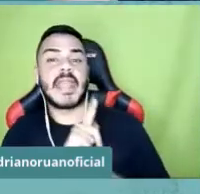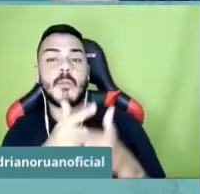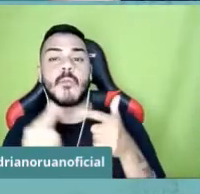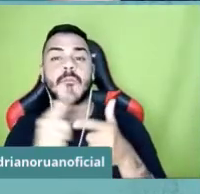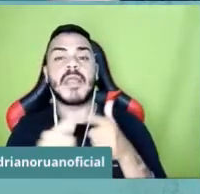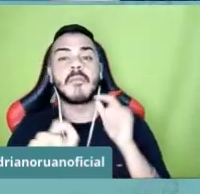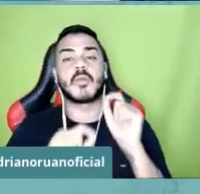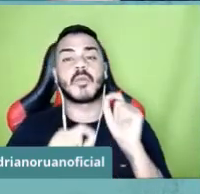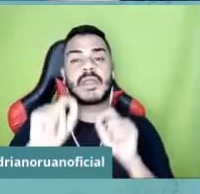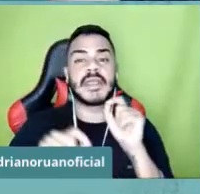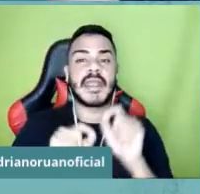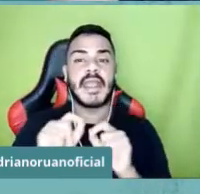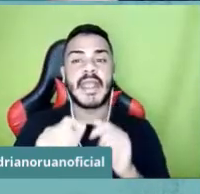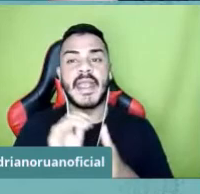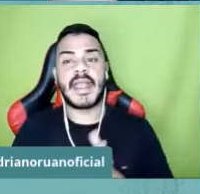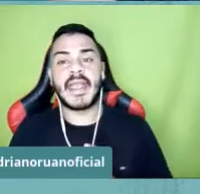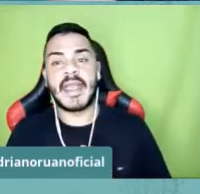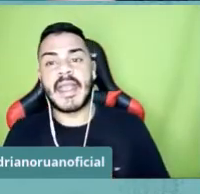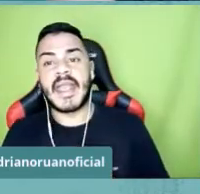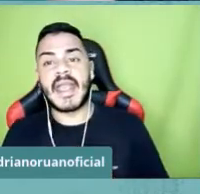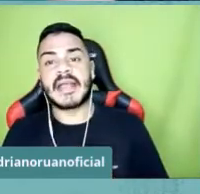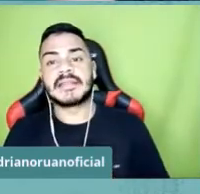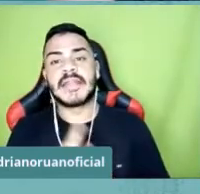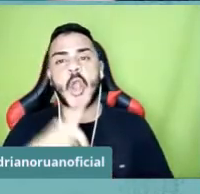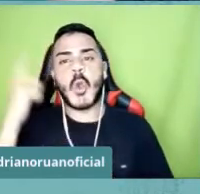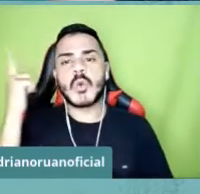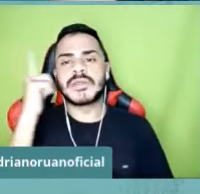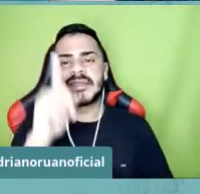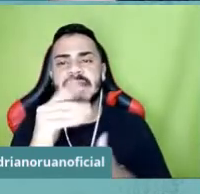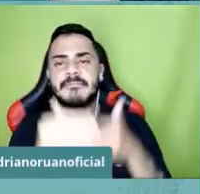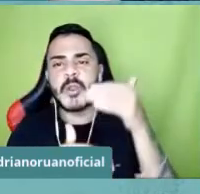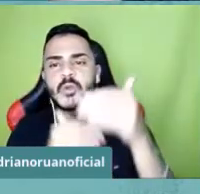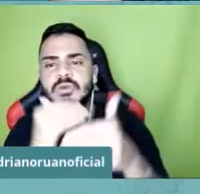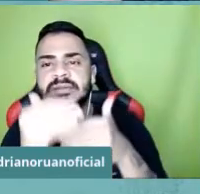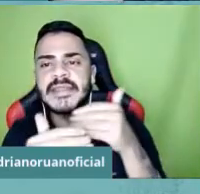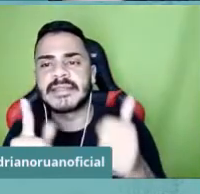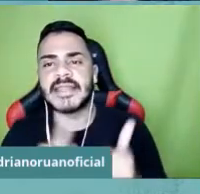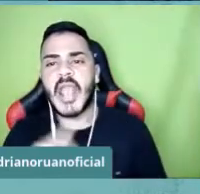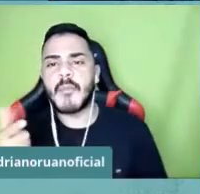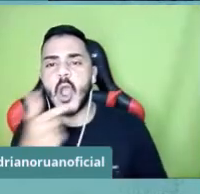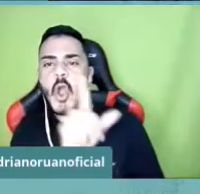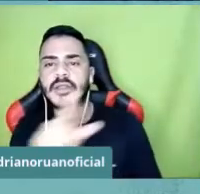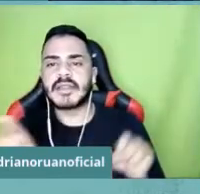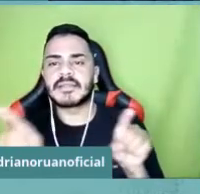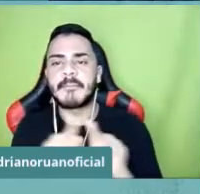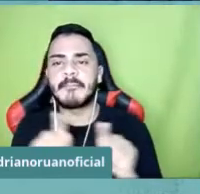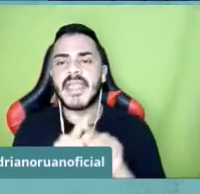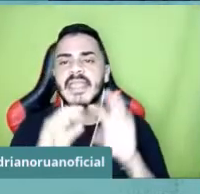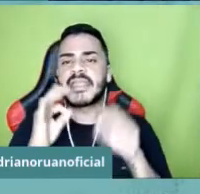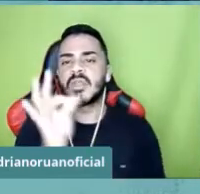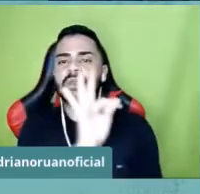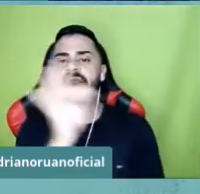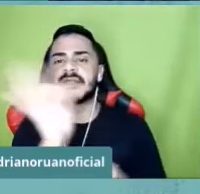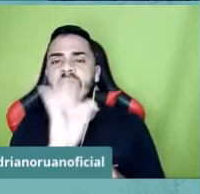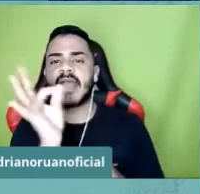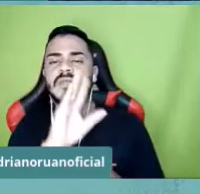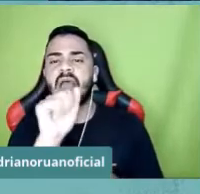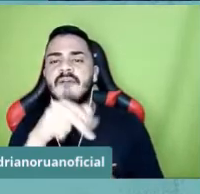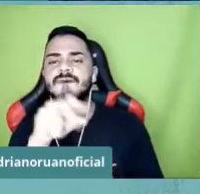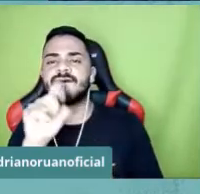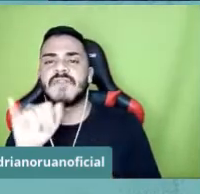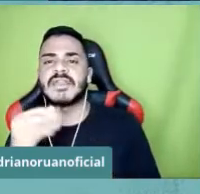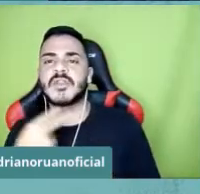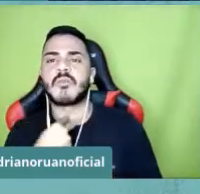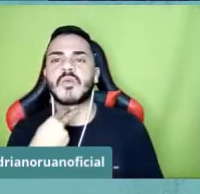do adenovírus ser capaz de reproduzir, e tem uma outra questão também que os técnicos da Anvisa não puderam visitar em